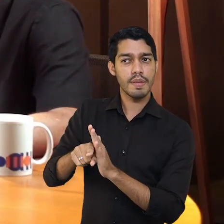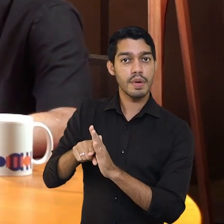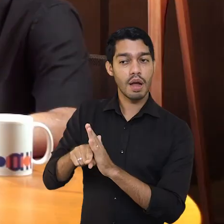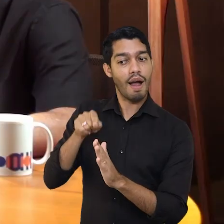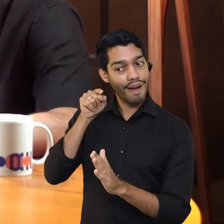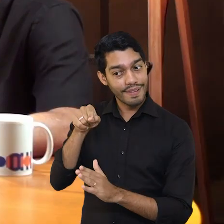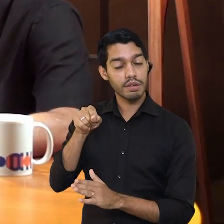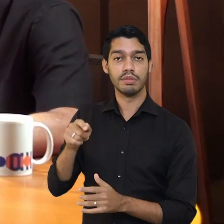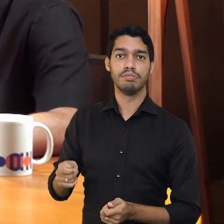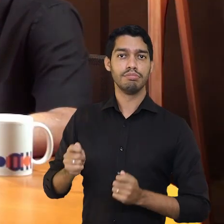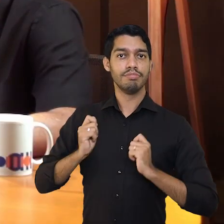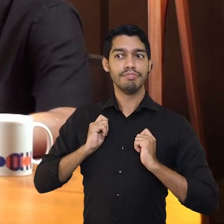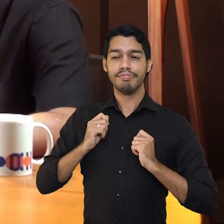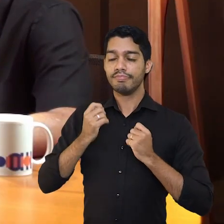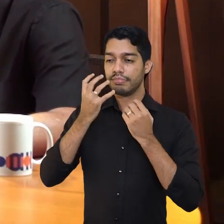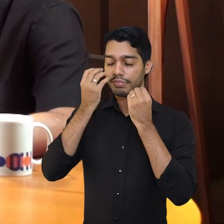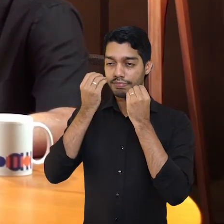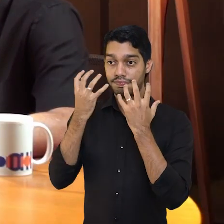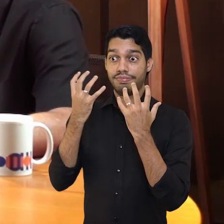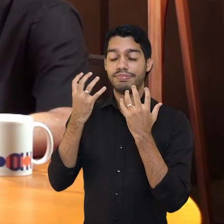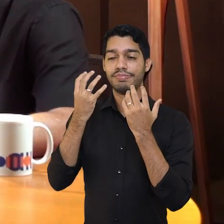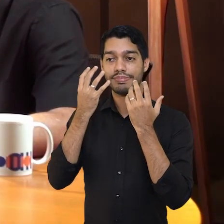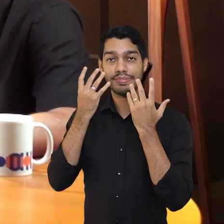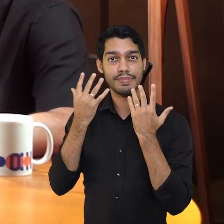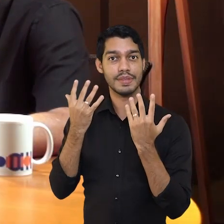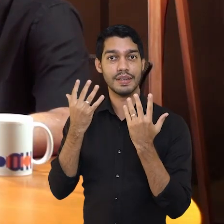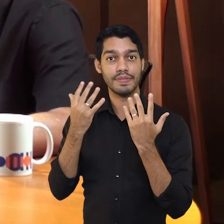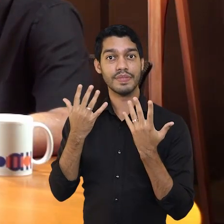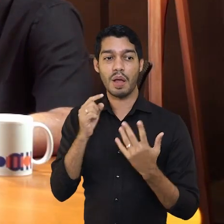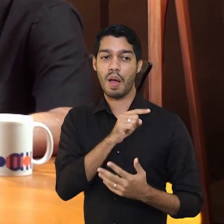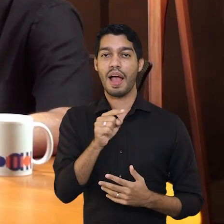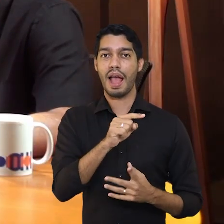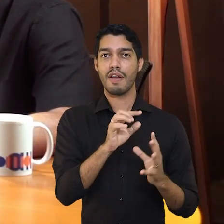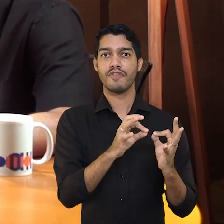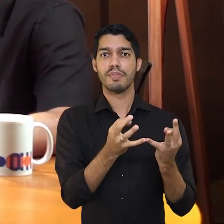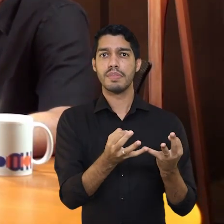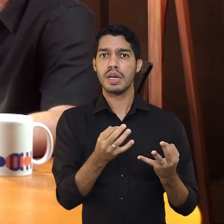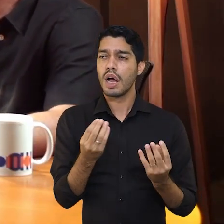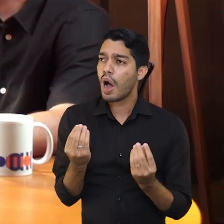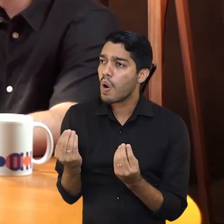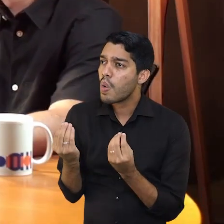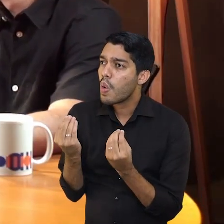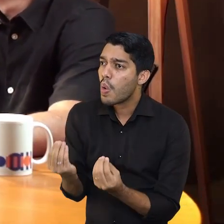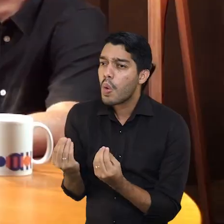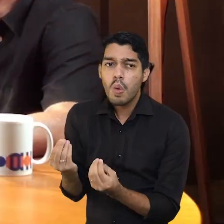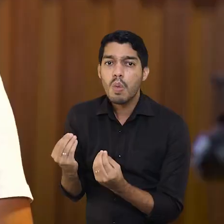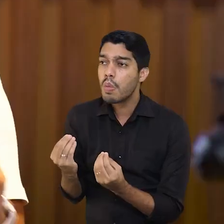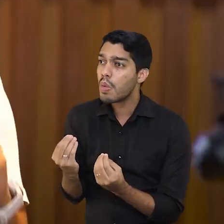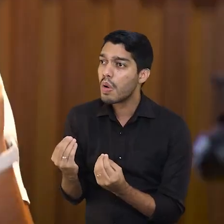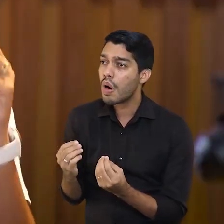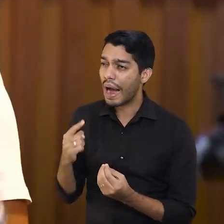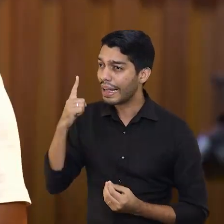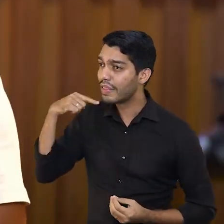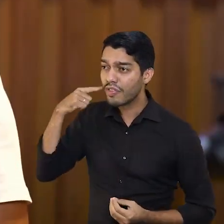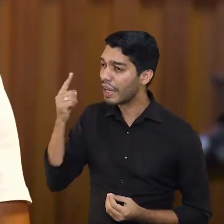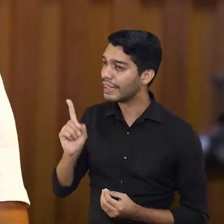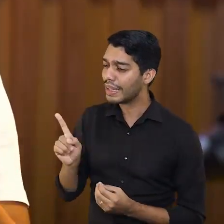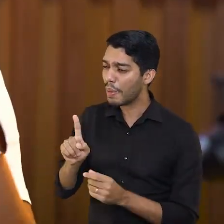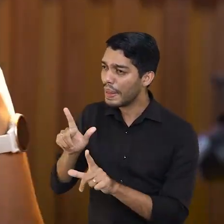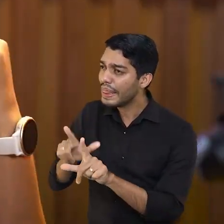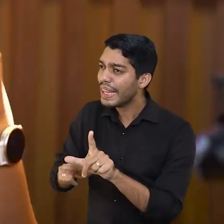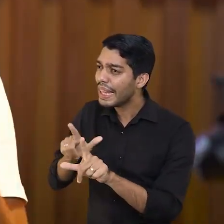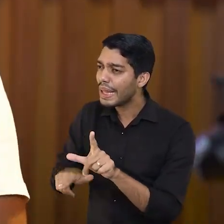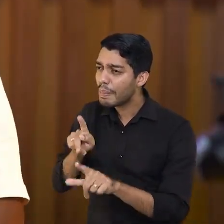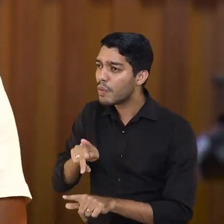que me encantava. Então, para o terror dos meus familiares, eu mudei em setembro do meu ano de vestibular e disse, família, vou fazer